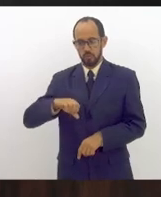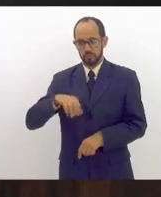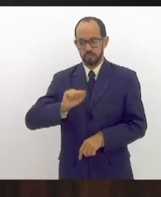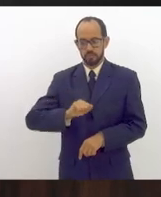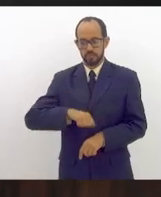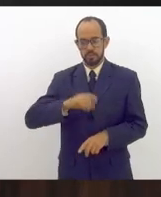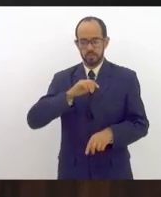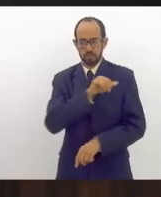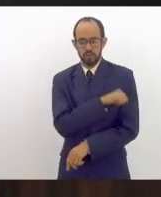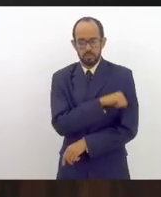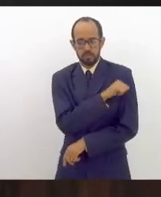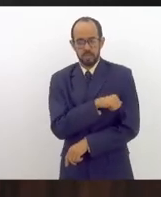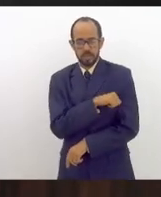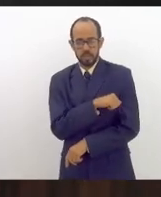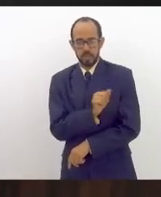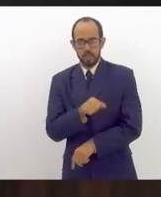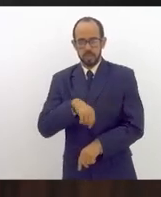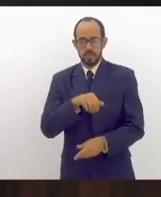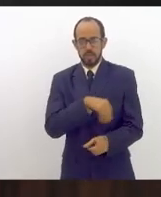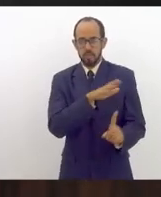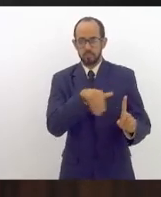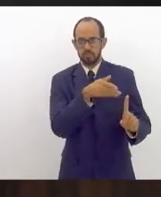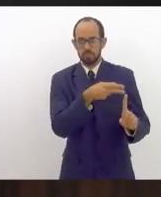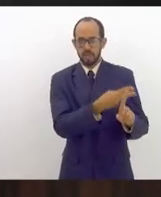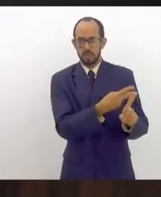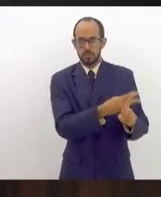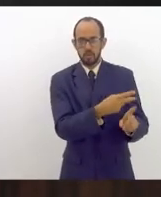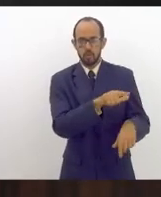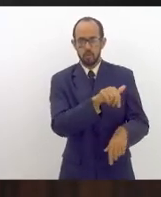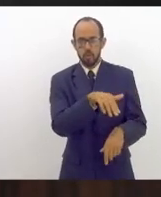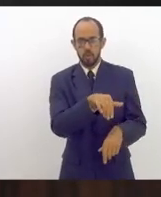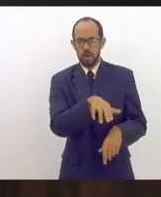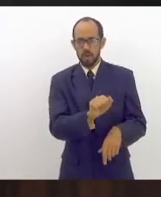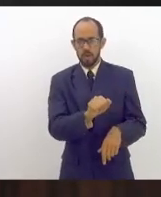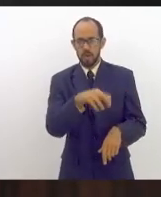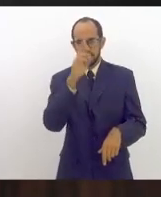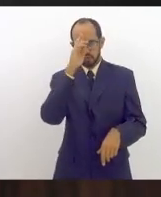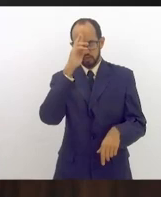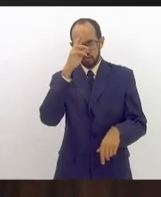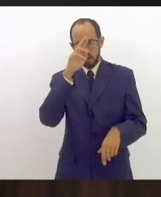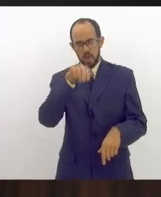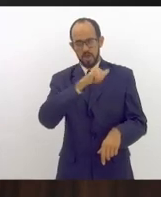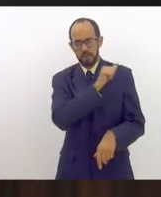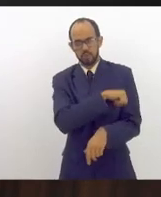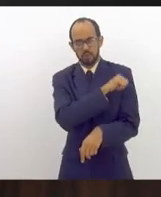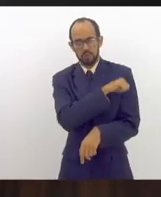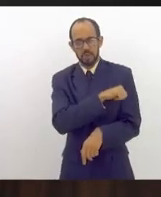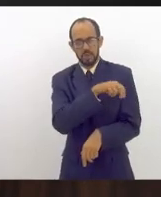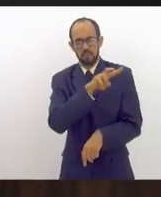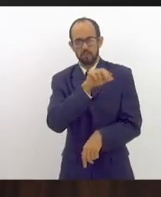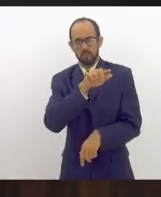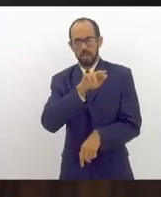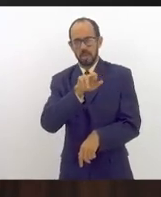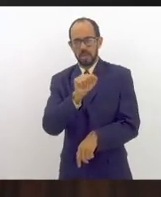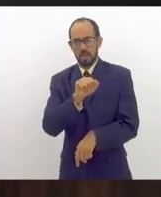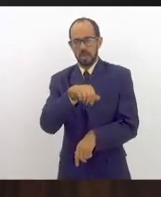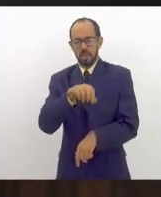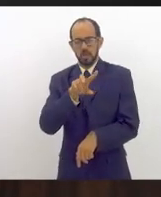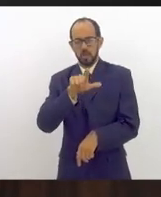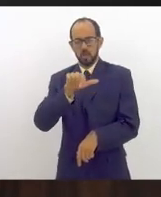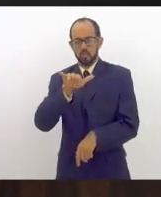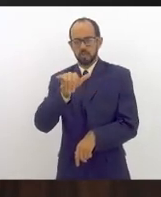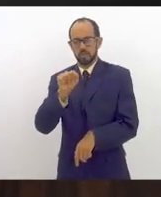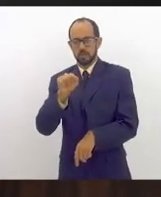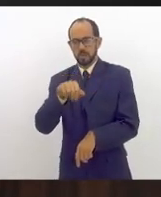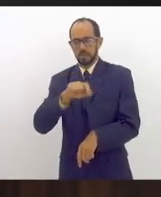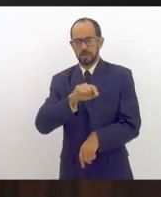enfermeira Rejane, concede o prêmio Ana Nery da Saúde à ilustríssima senhora enfermeira Vera Lúcia da Silva Silveira.